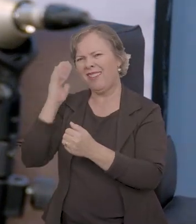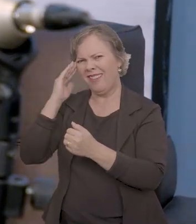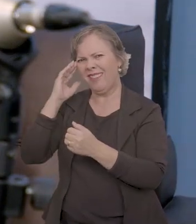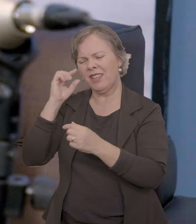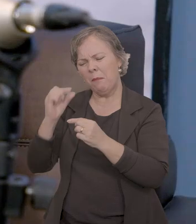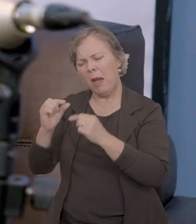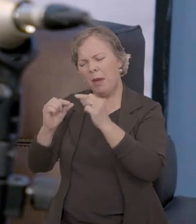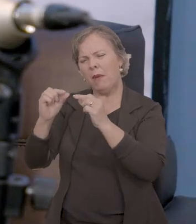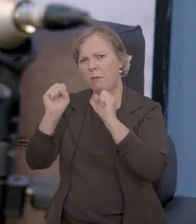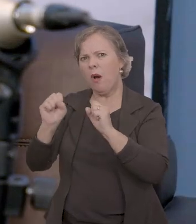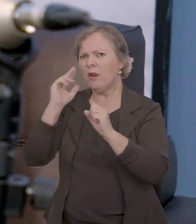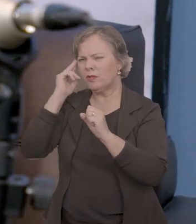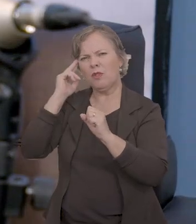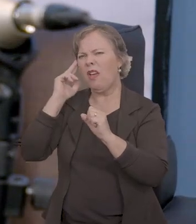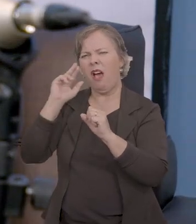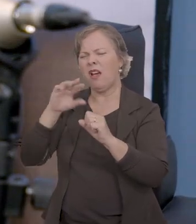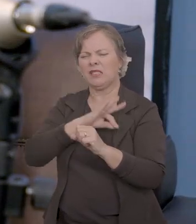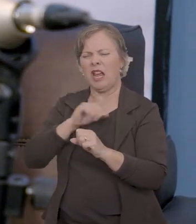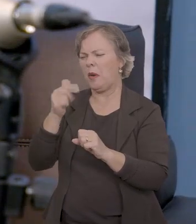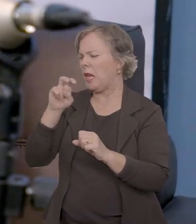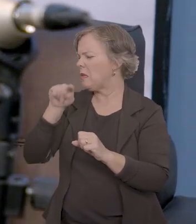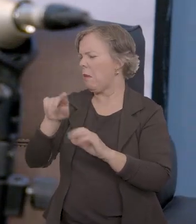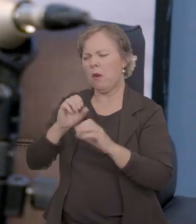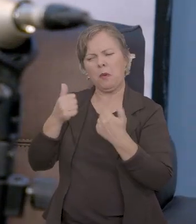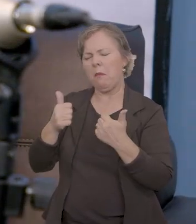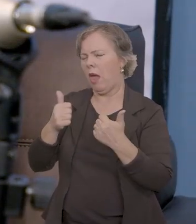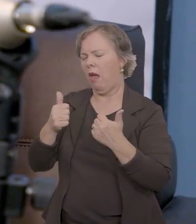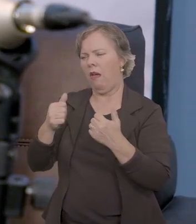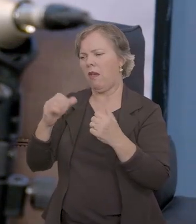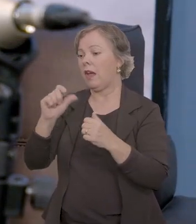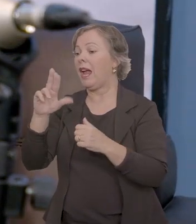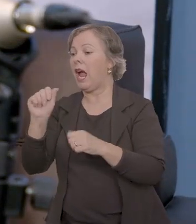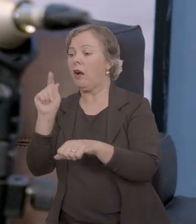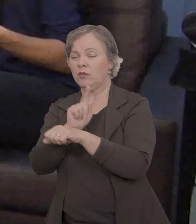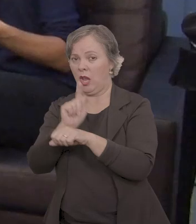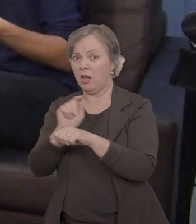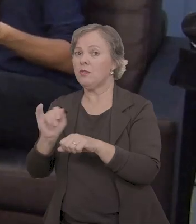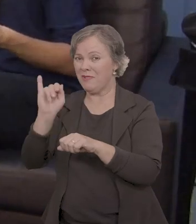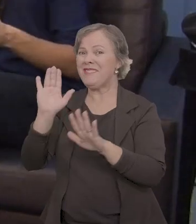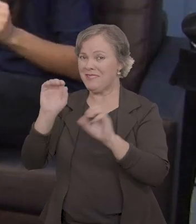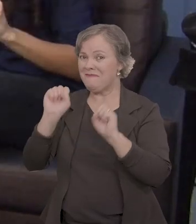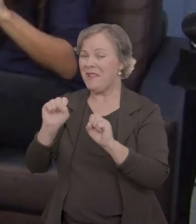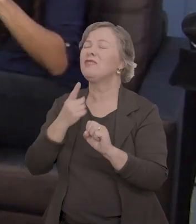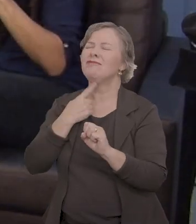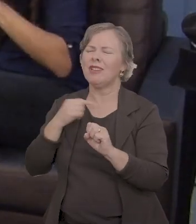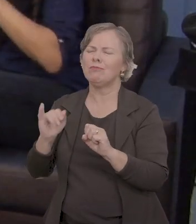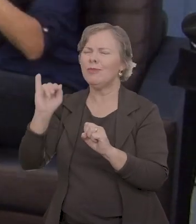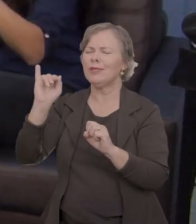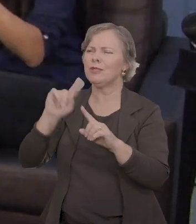E tá tudo bem você sonhar em ganhar 15 mil reais, tá tudo certo, né? E ir pro cargo de gerência, acho que tem que ter essa ambição mesmo, né? Sim. Mas que